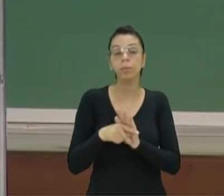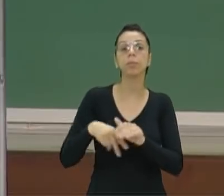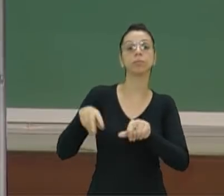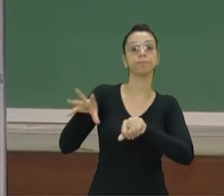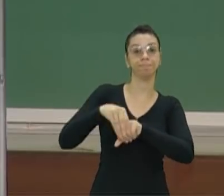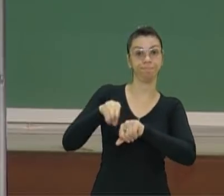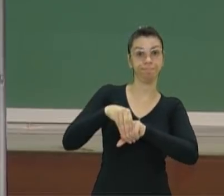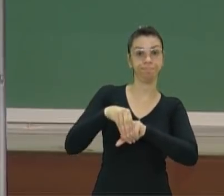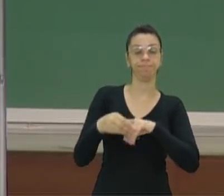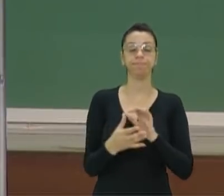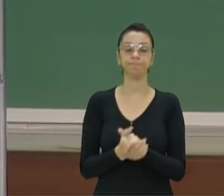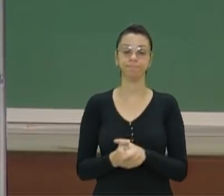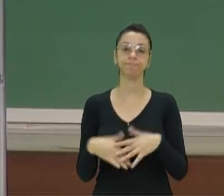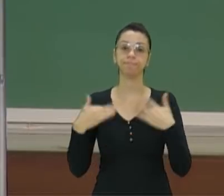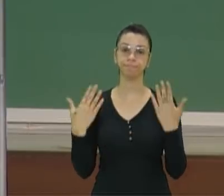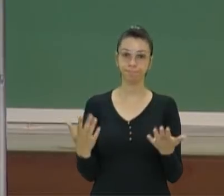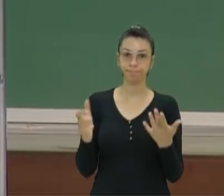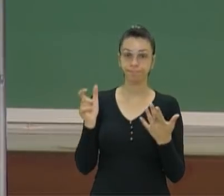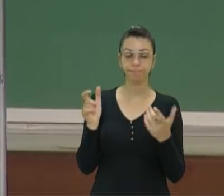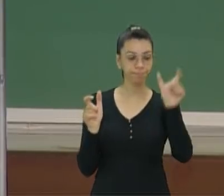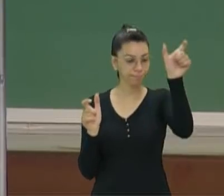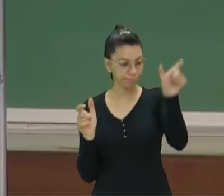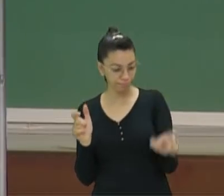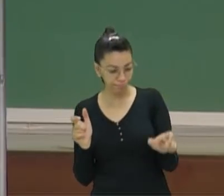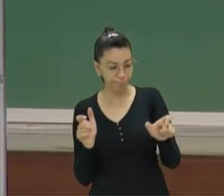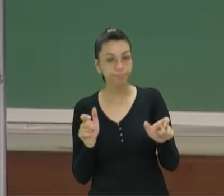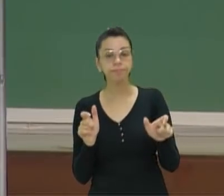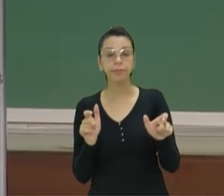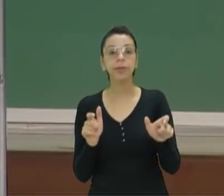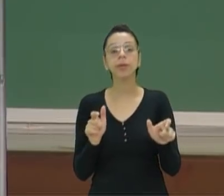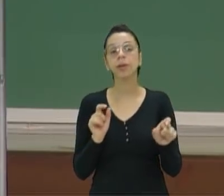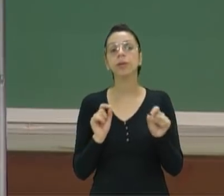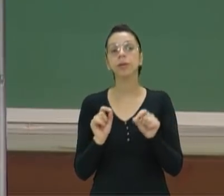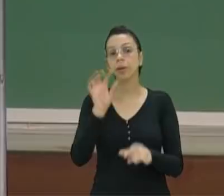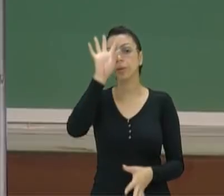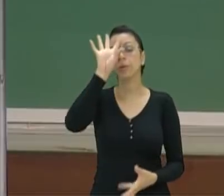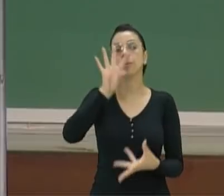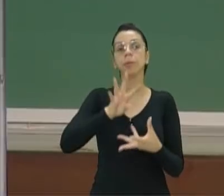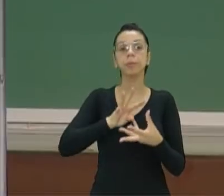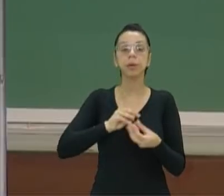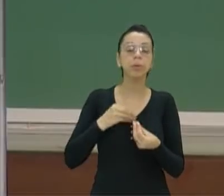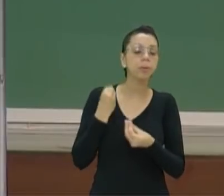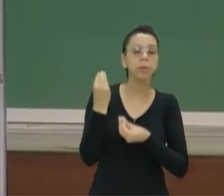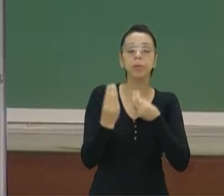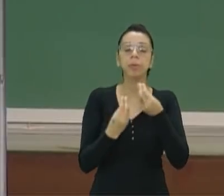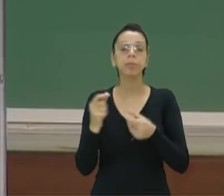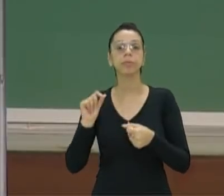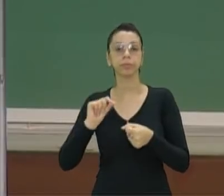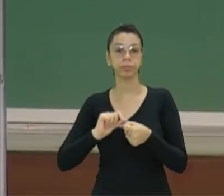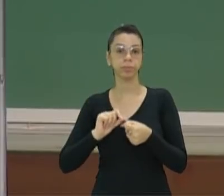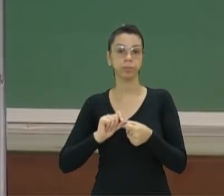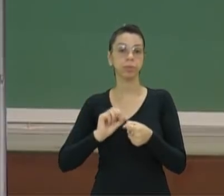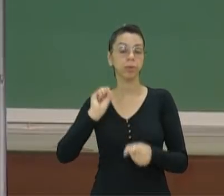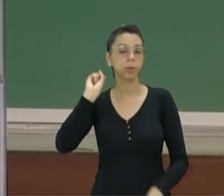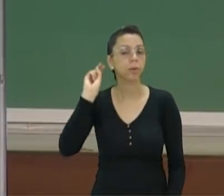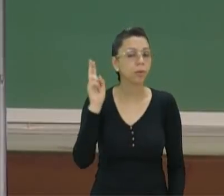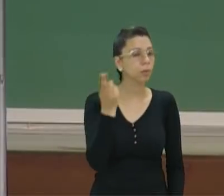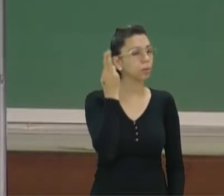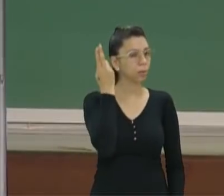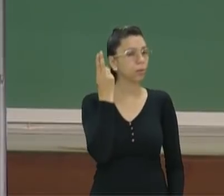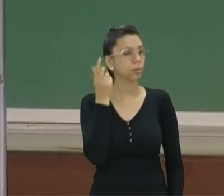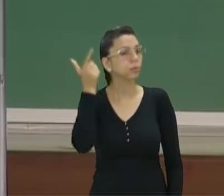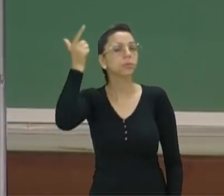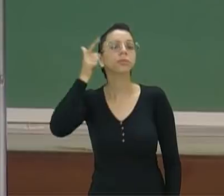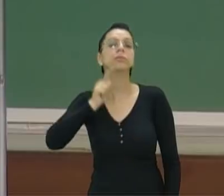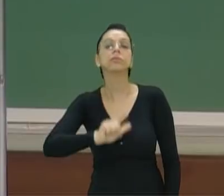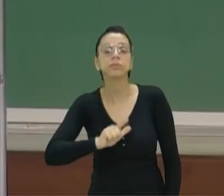que, quando o sujeito se depara, a gente entender como ele faz isso? Ou será que ele de fato